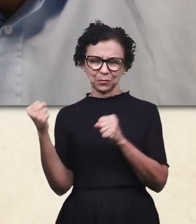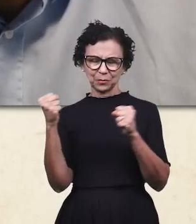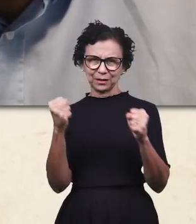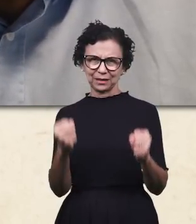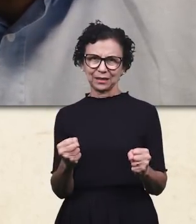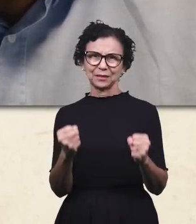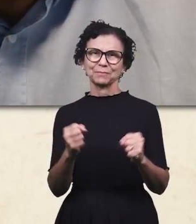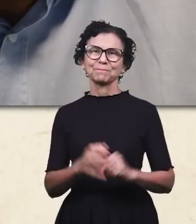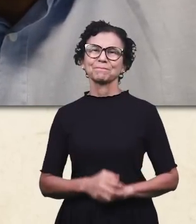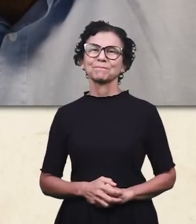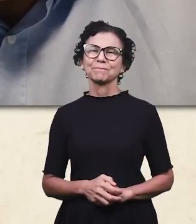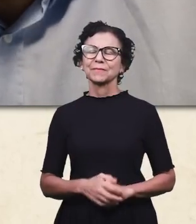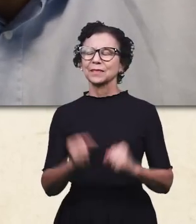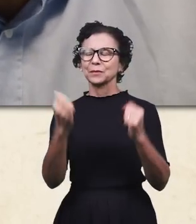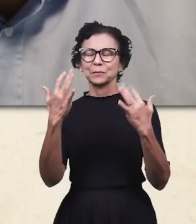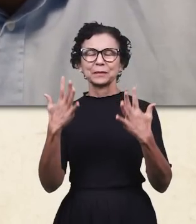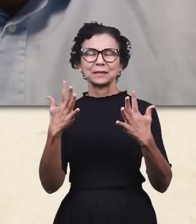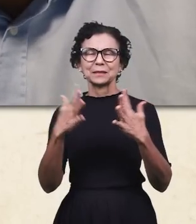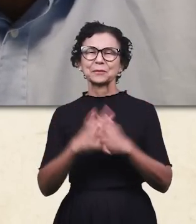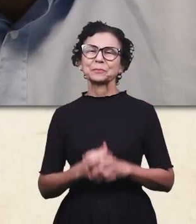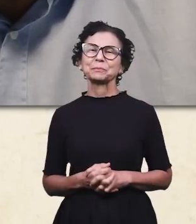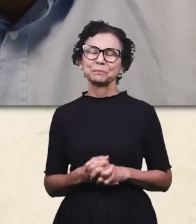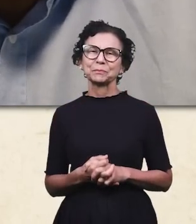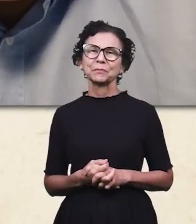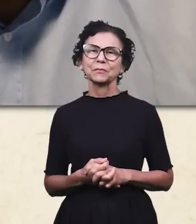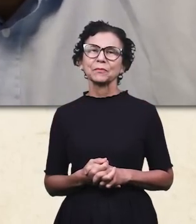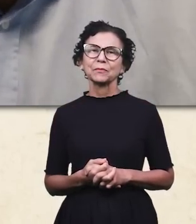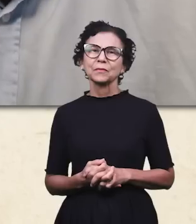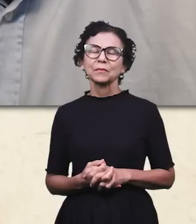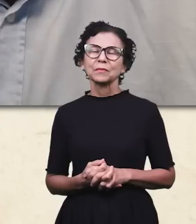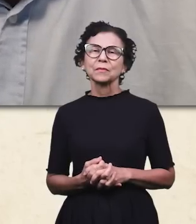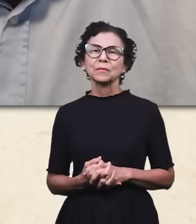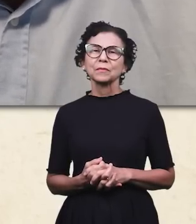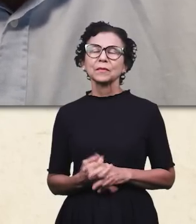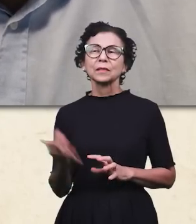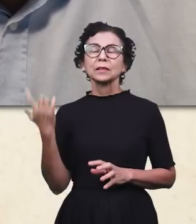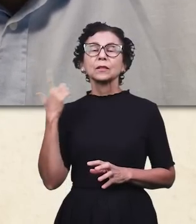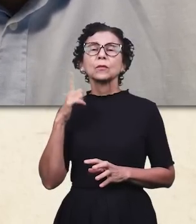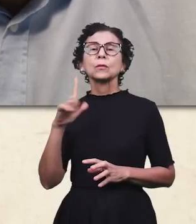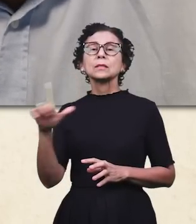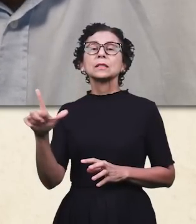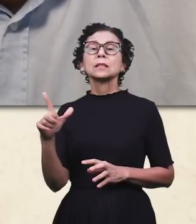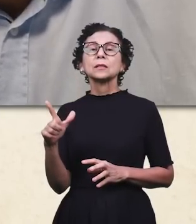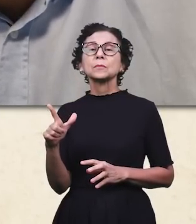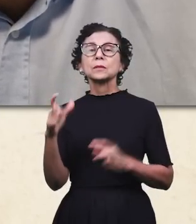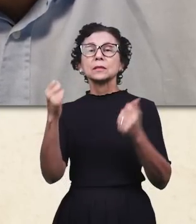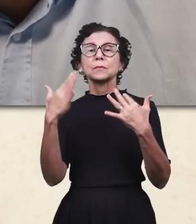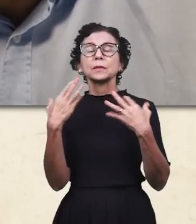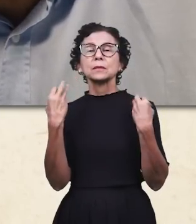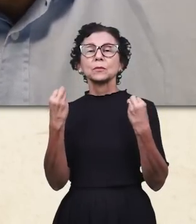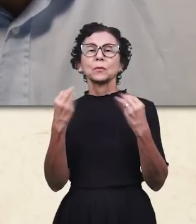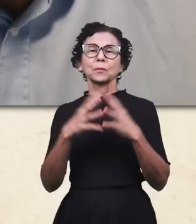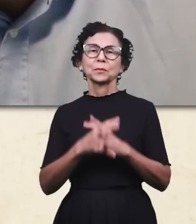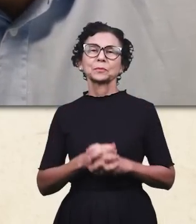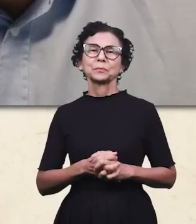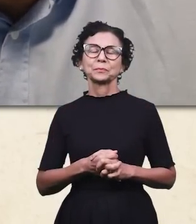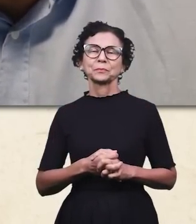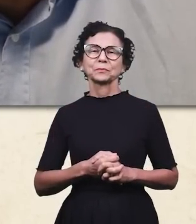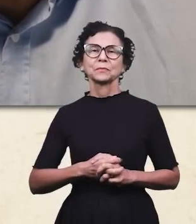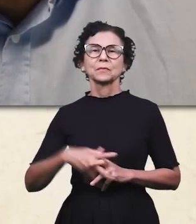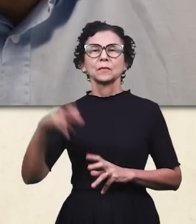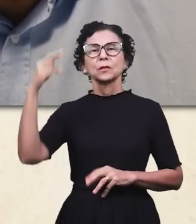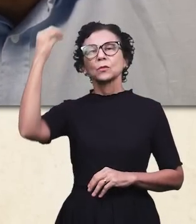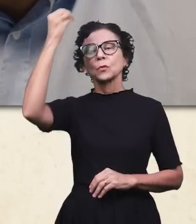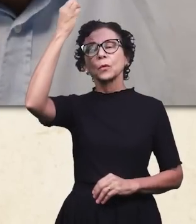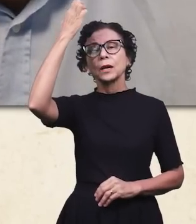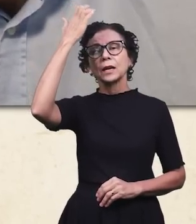nas nossas vidas. E isso é uma bênção para nós. E por que nós alcançamos isso? Porque o Senhor revelou para